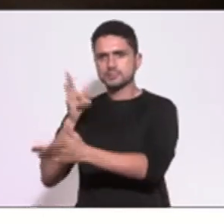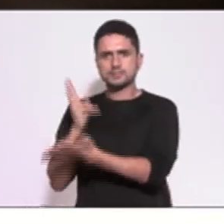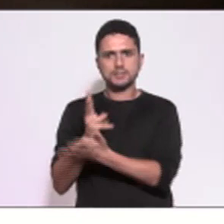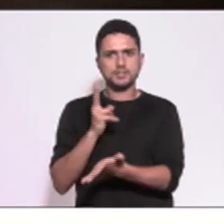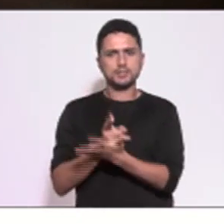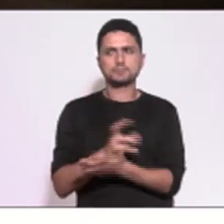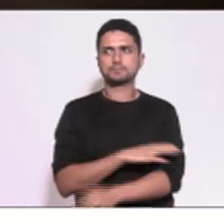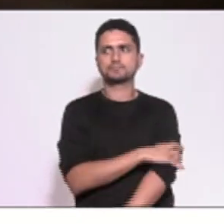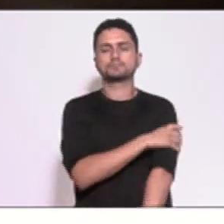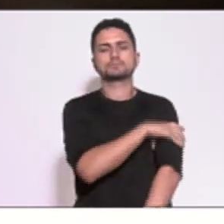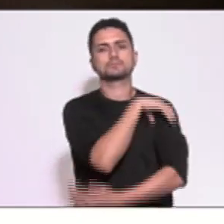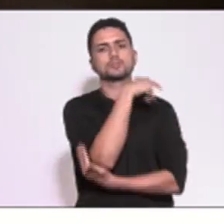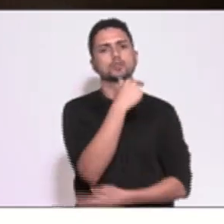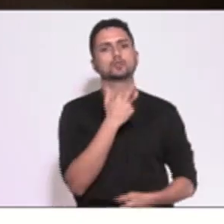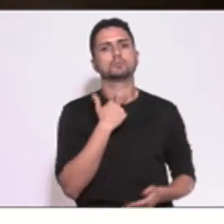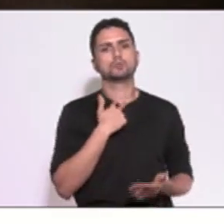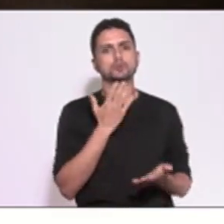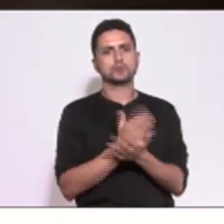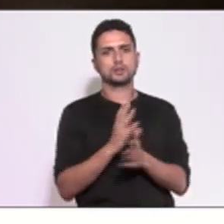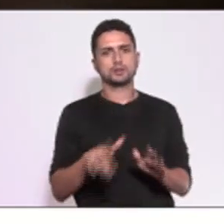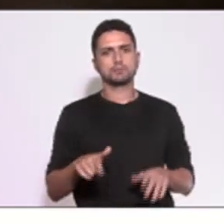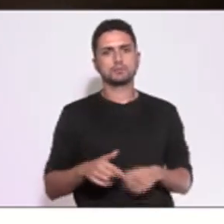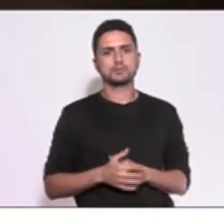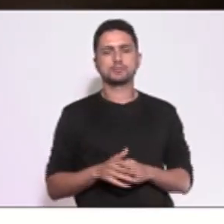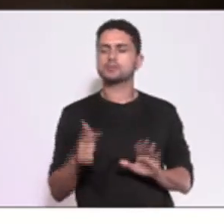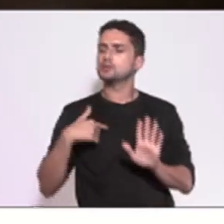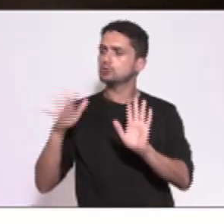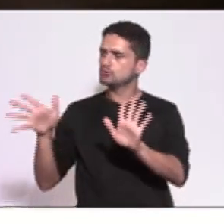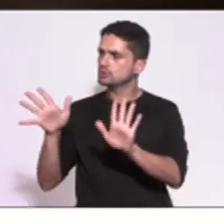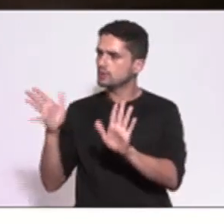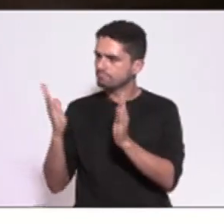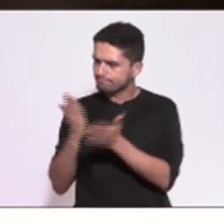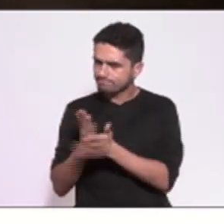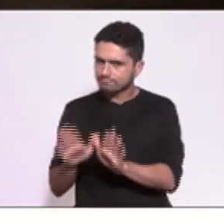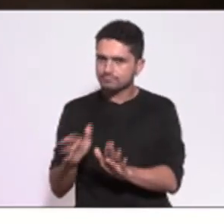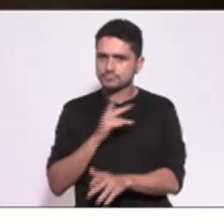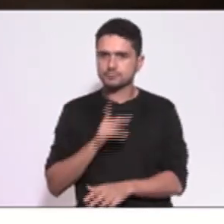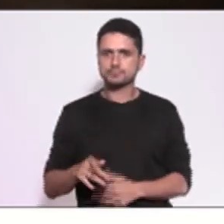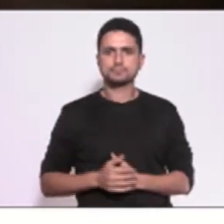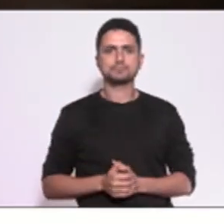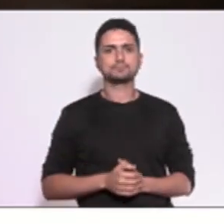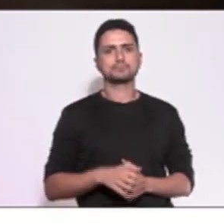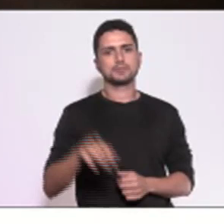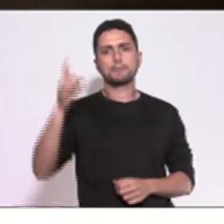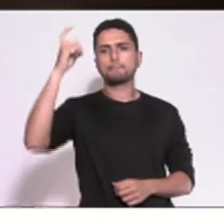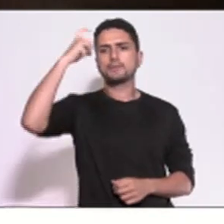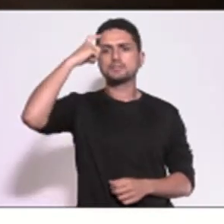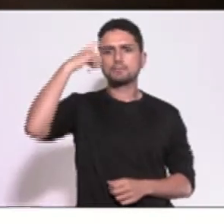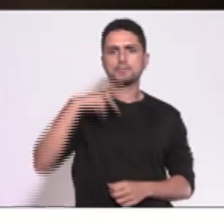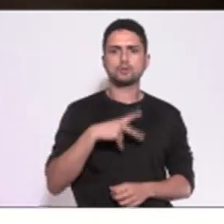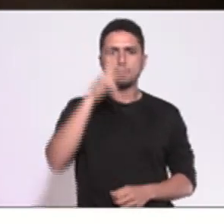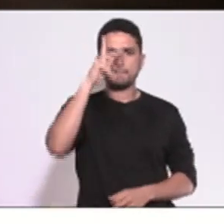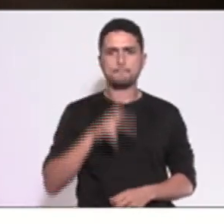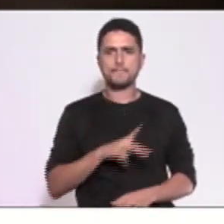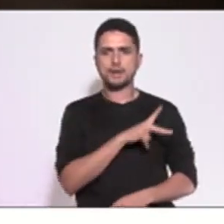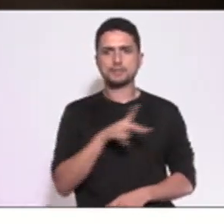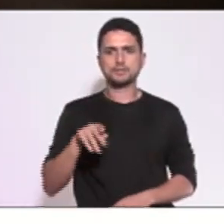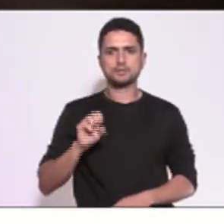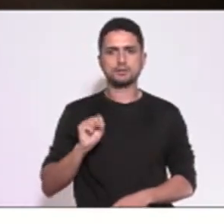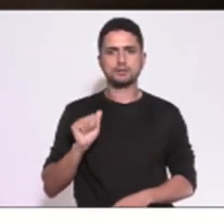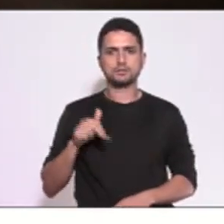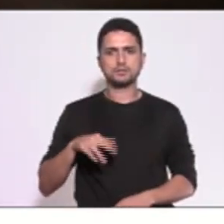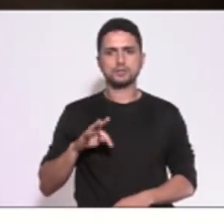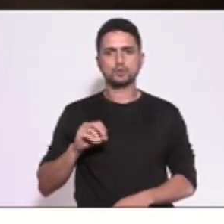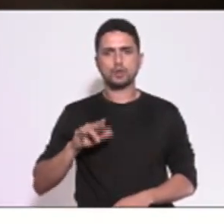lembrar um pensamento, e estou terminando, presidente, um pensamento do padre Santo Agostinho, que dizia assim: eu